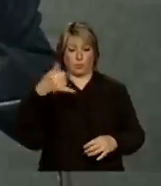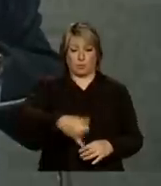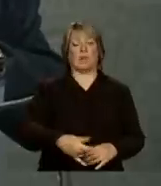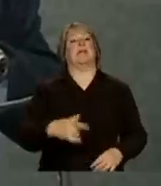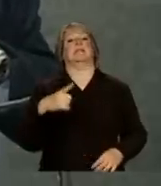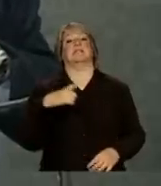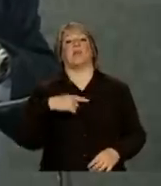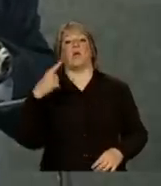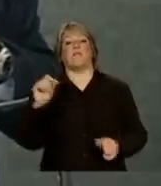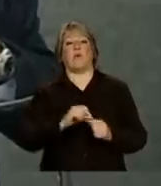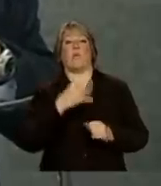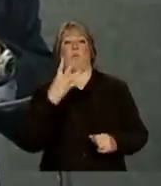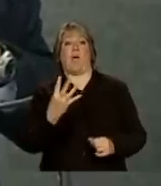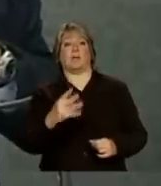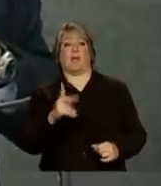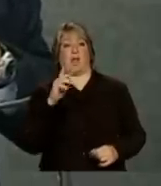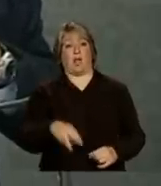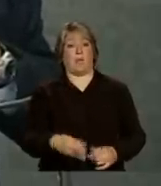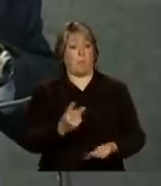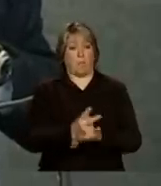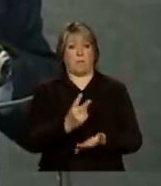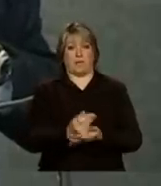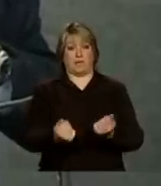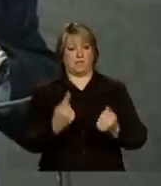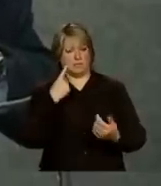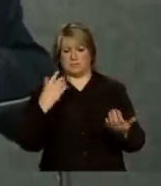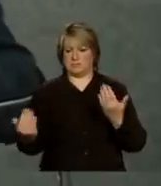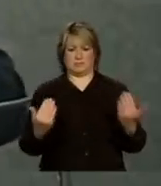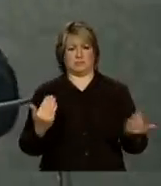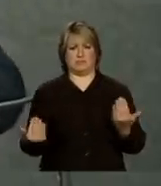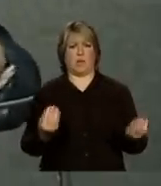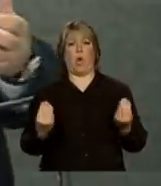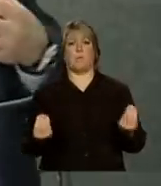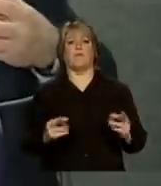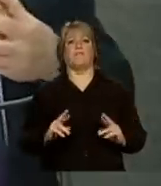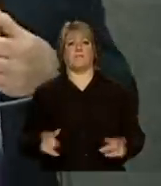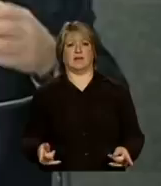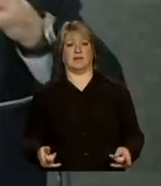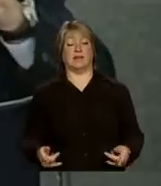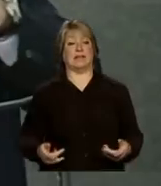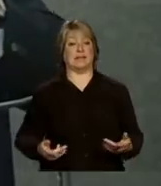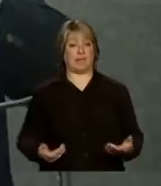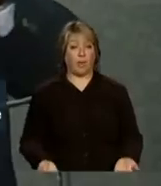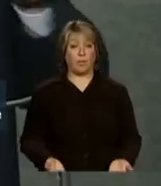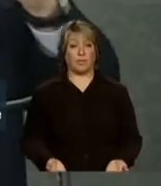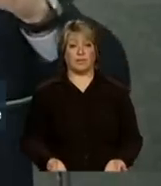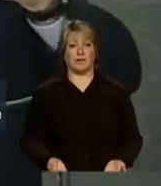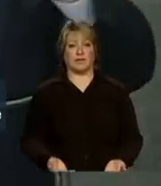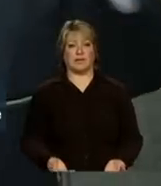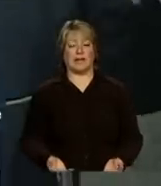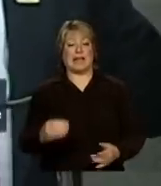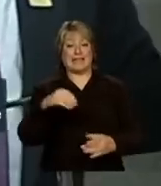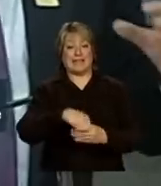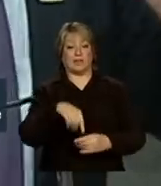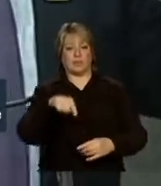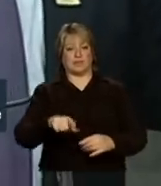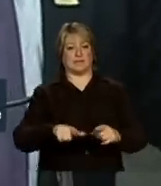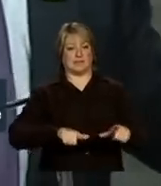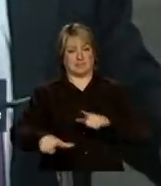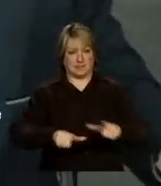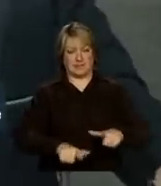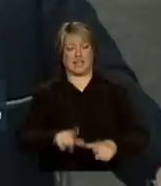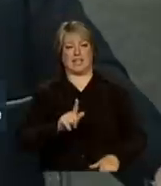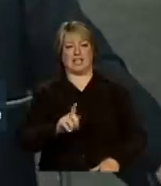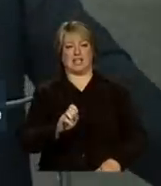fazia 4 km e o mesmo automóvel né onde é que tá a diferença Tá certo então dentro desse Gestão de Processos